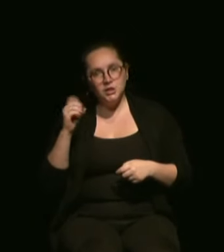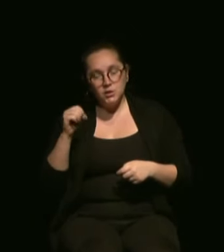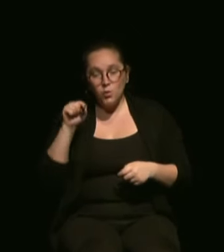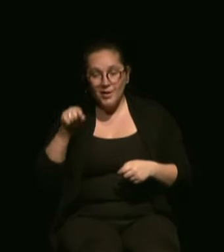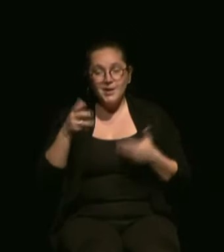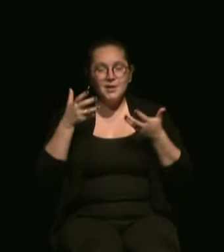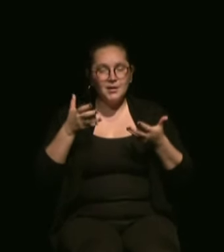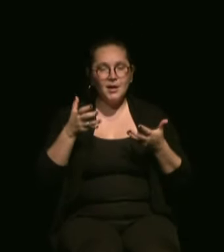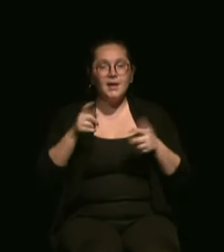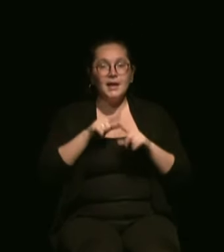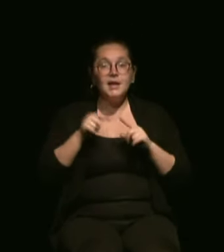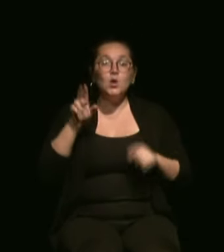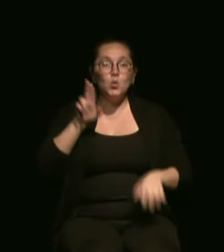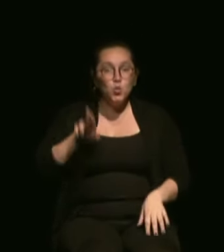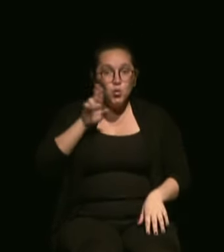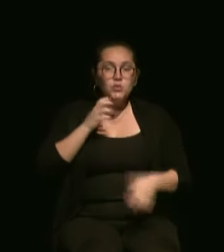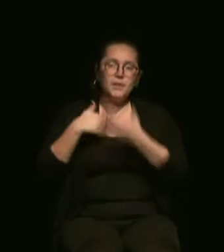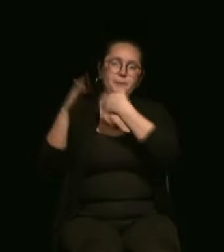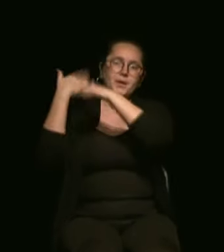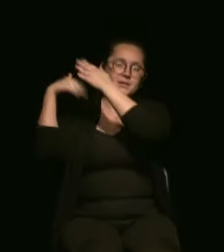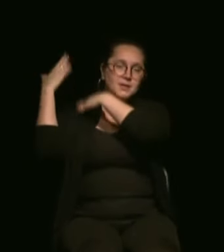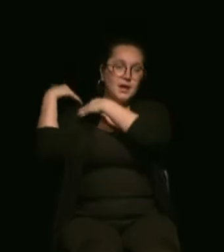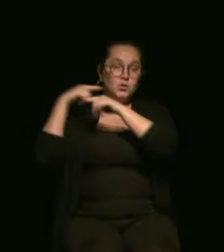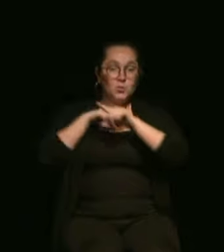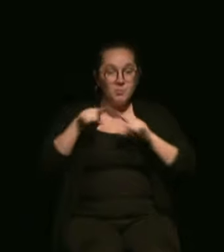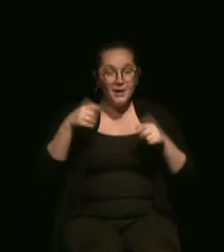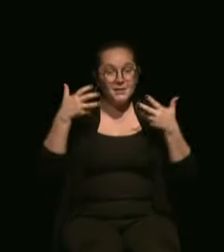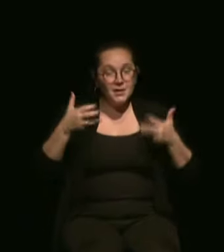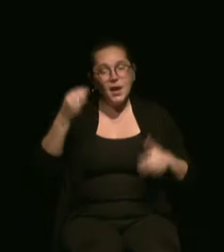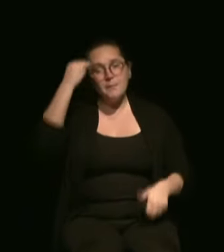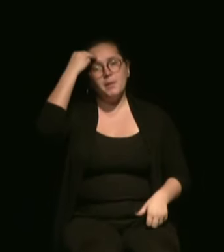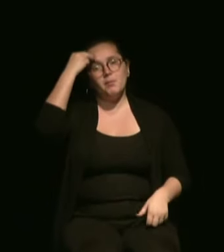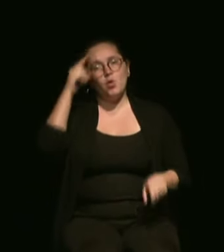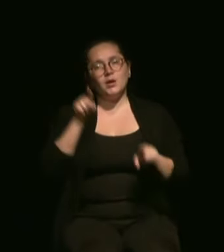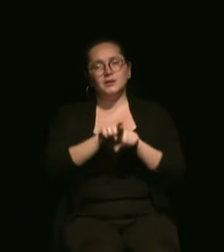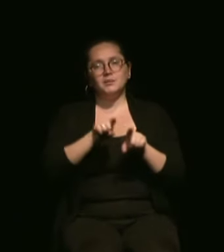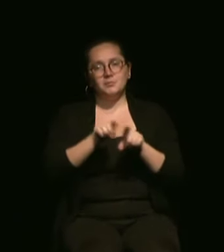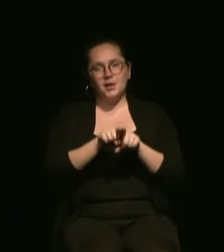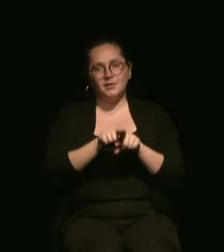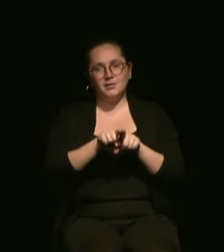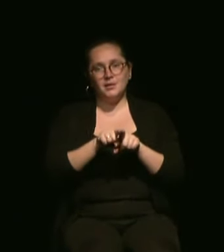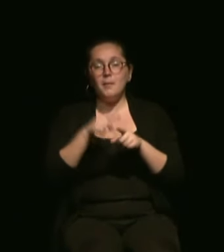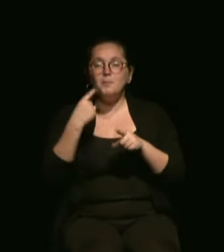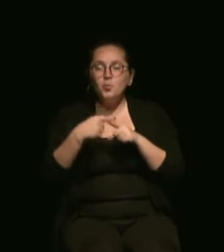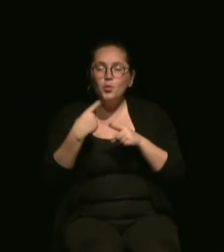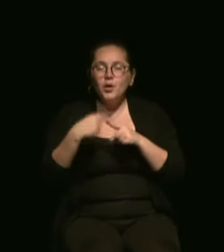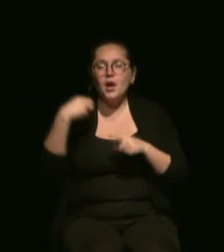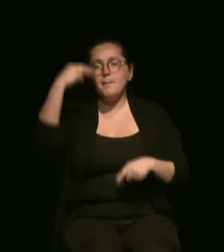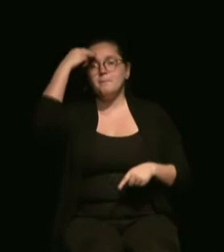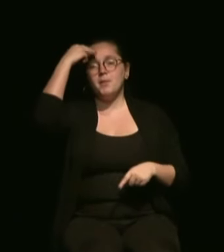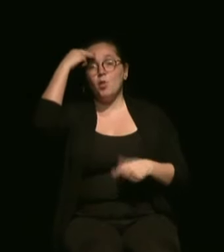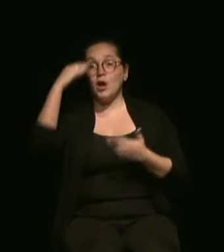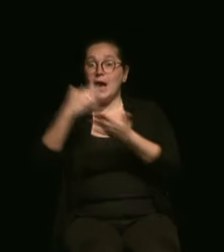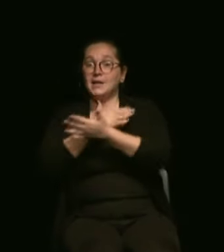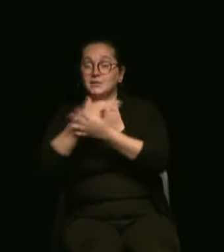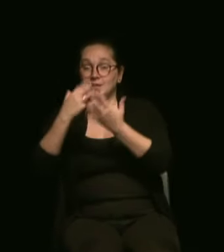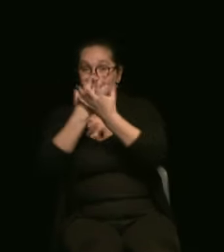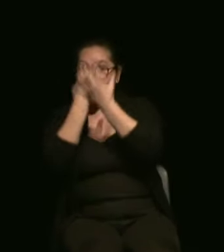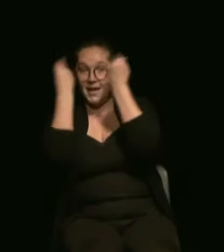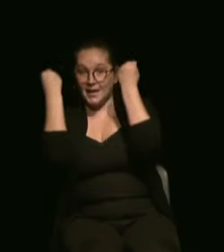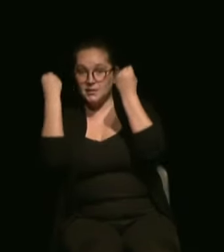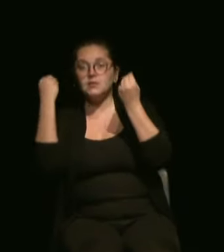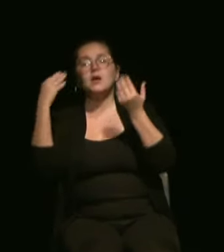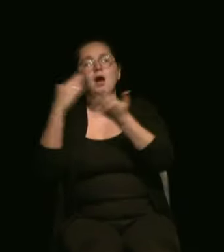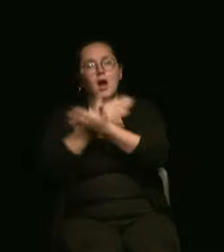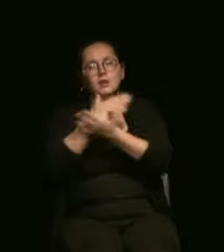volte, mas contaminado pelo trabalho da memória, que esquece e que acrescenta. O Coutinho quer a fabulação. O